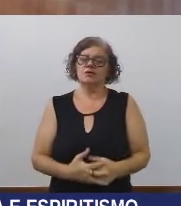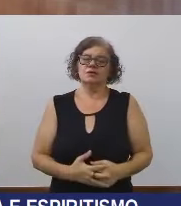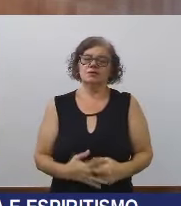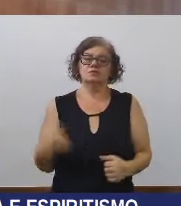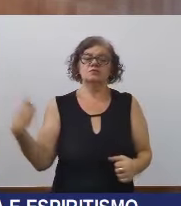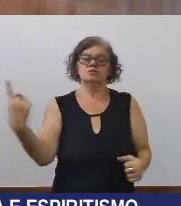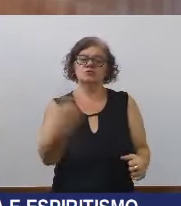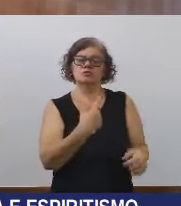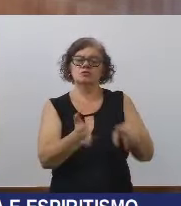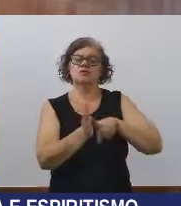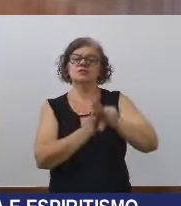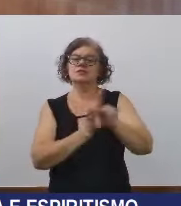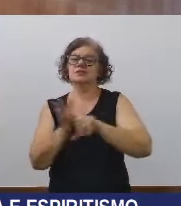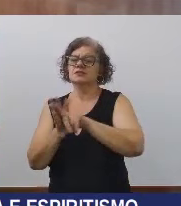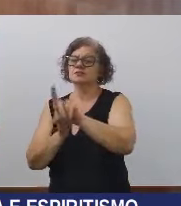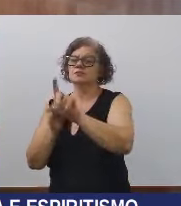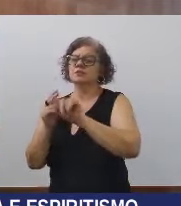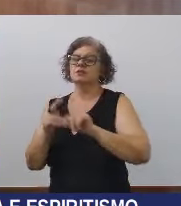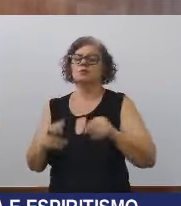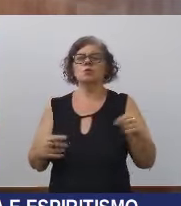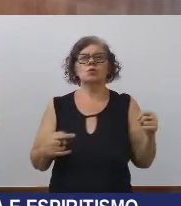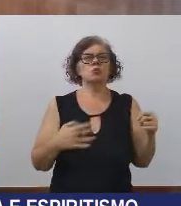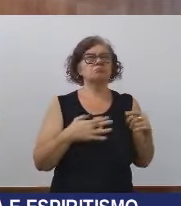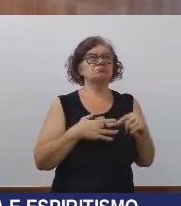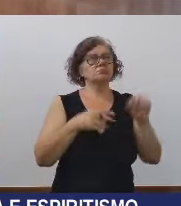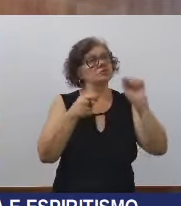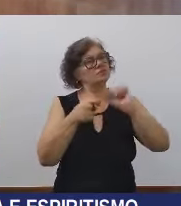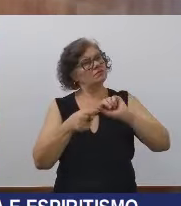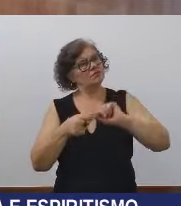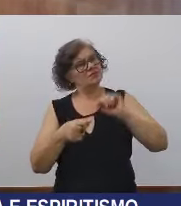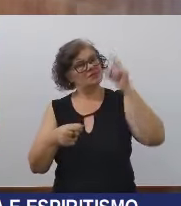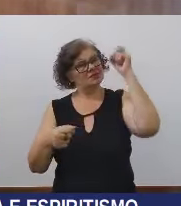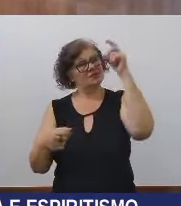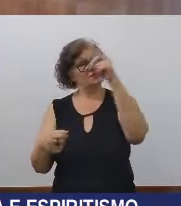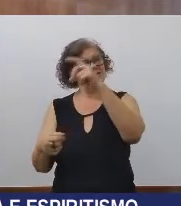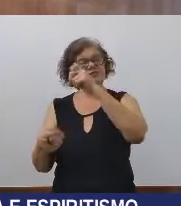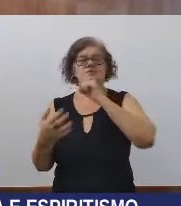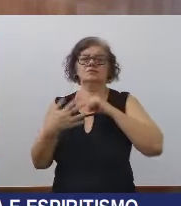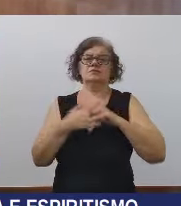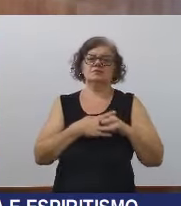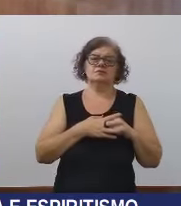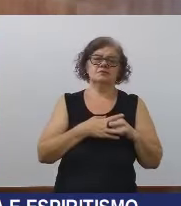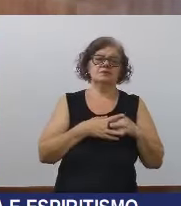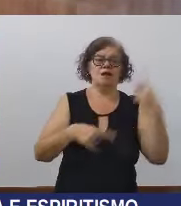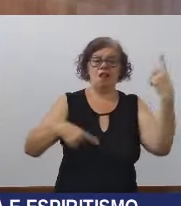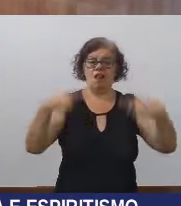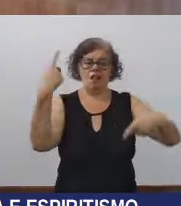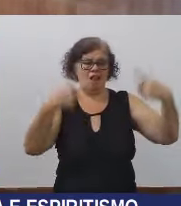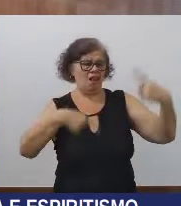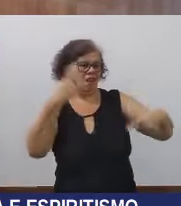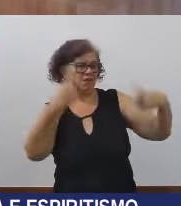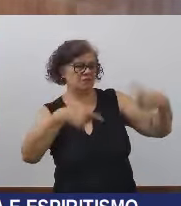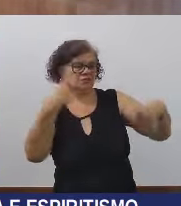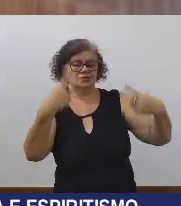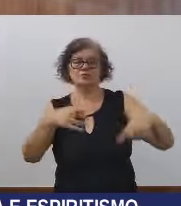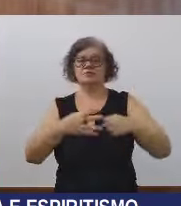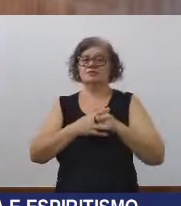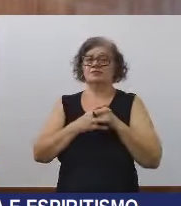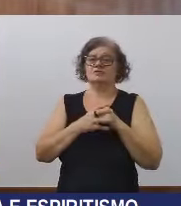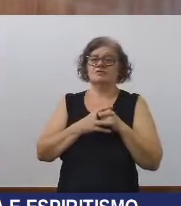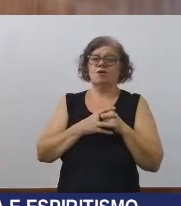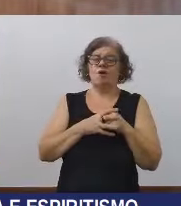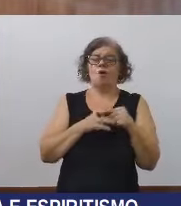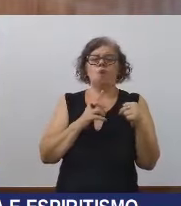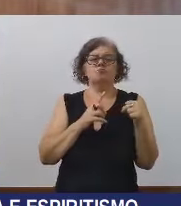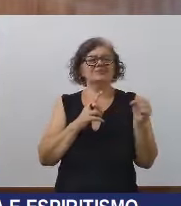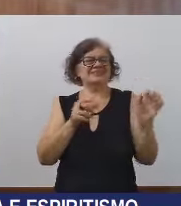E todas essas questões fazem com que a gente tenha muitas dificuldades, não é isso? A gente acaba tendo discussões inócuas em que a